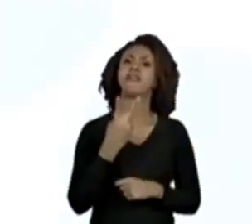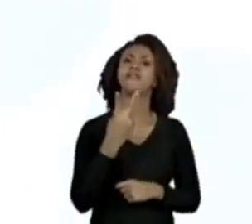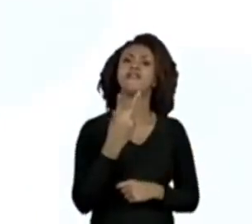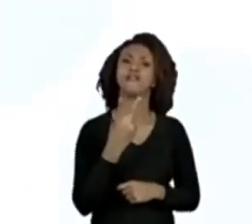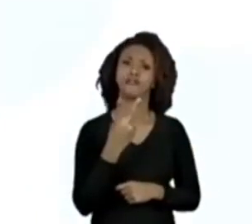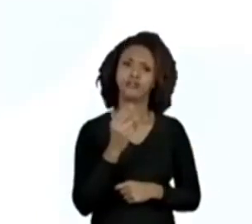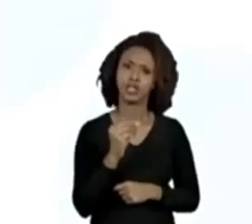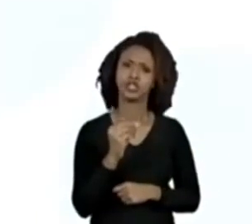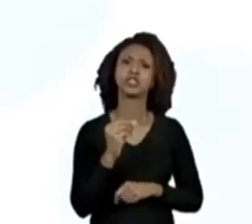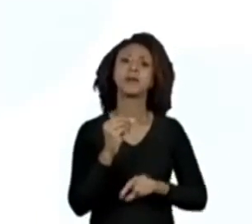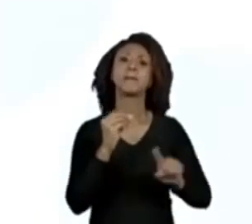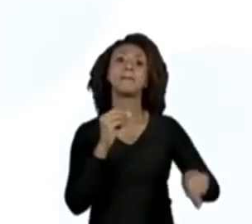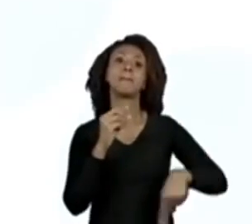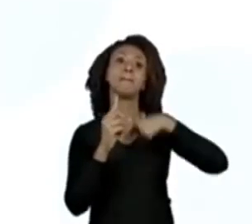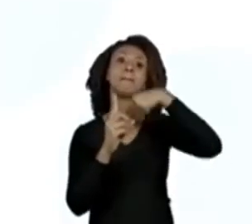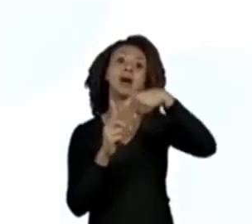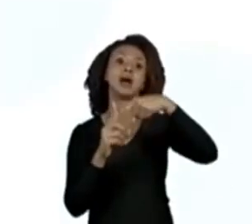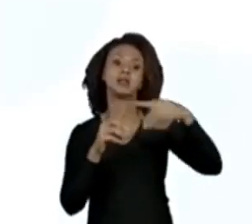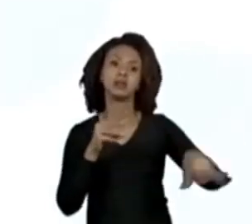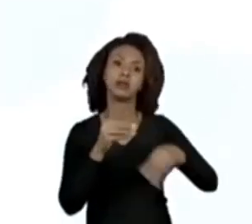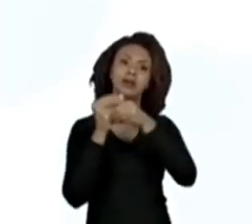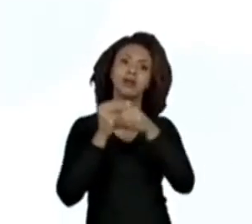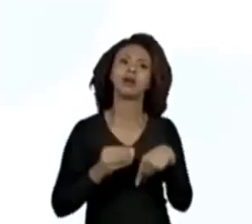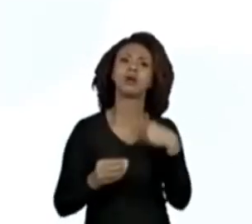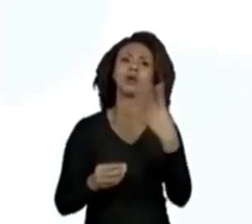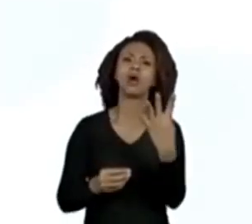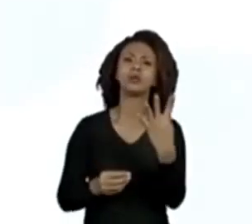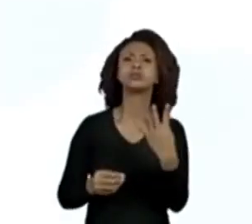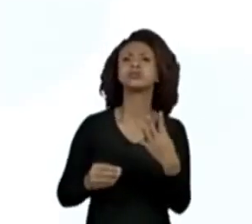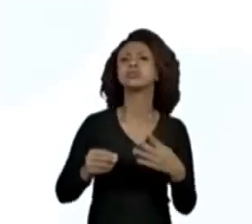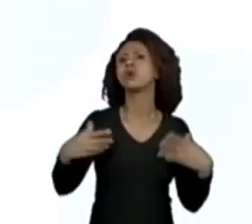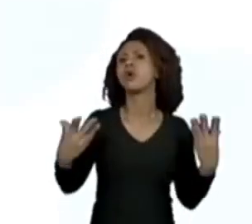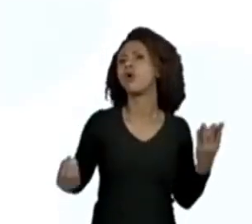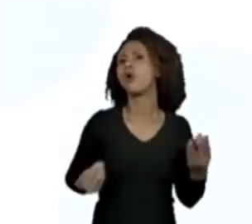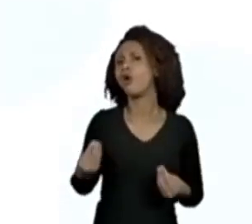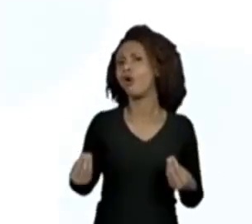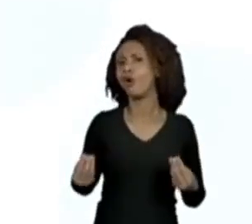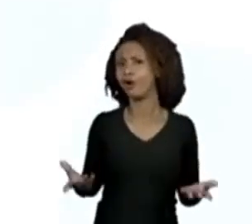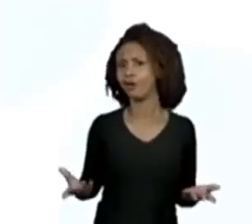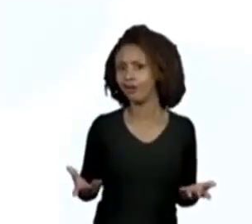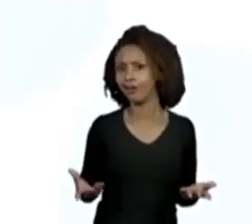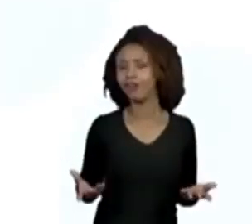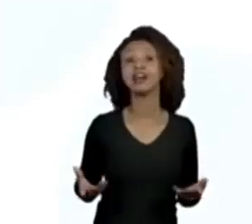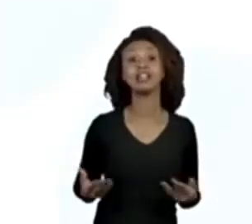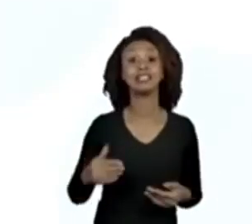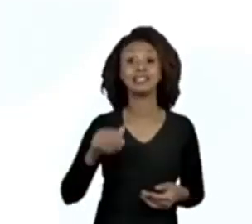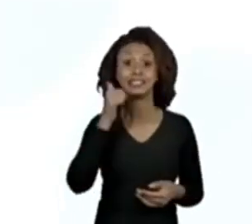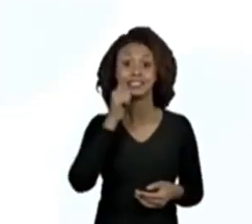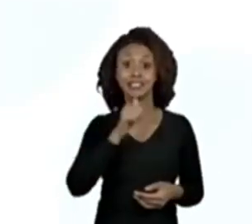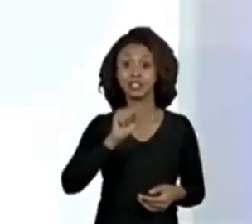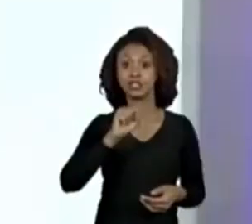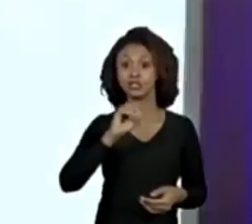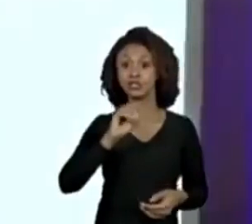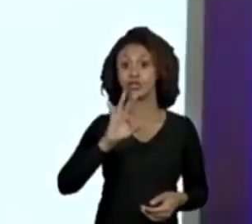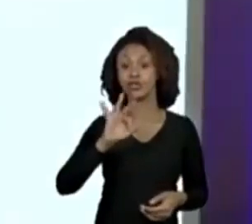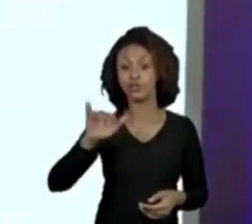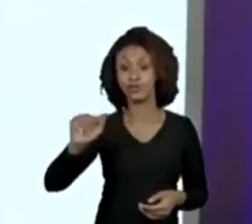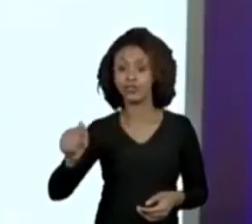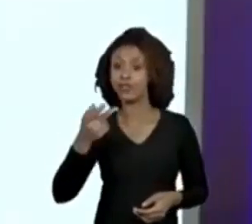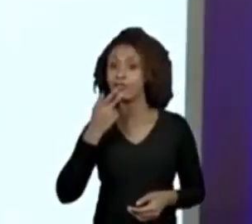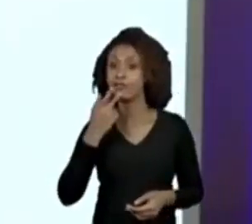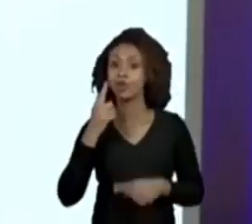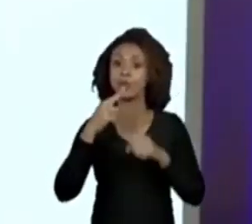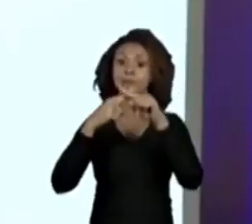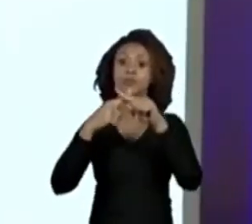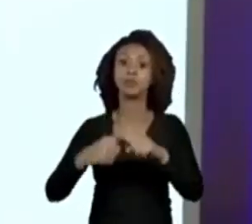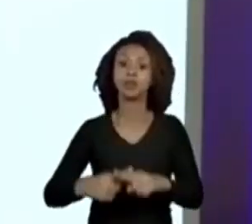acrescentar 4, gente? Dá para utilizar... Ó, a Sofia disse utilizando a tabuada, a